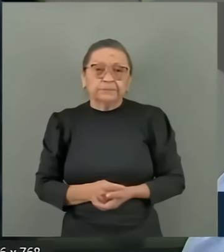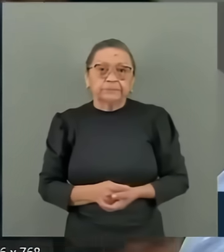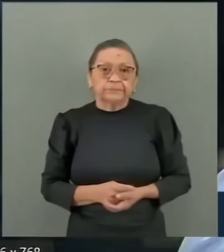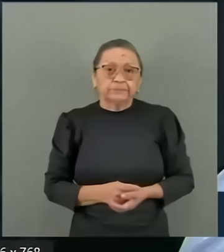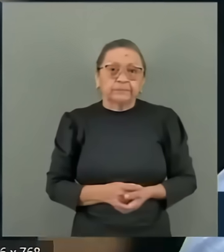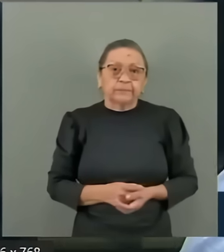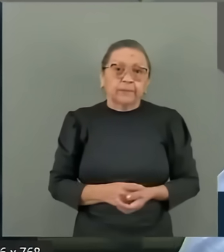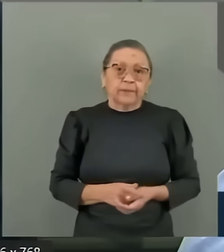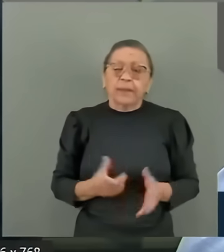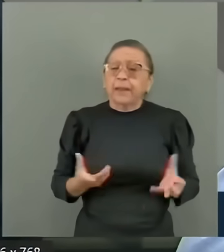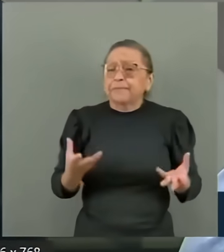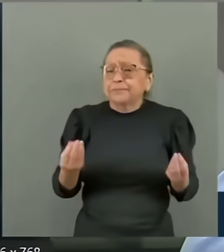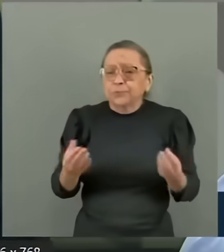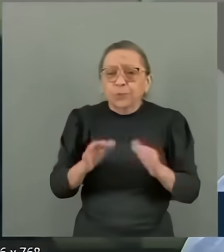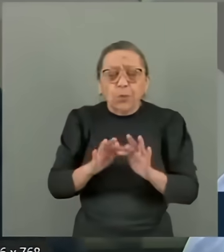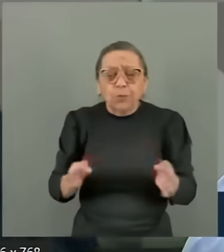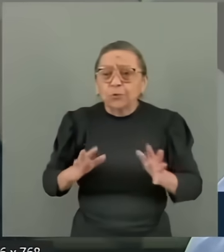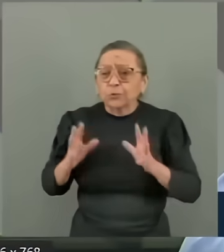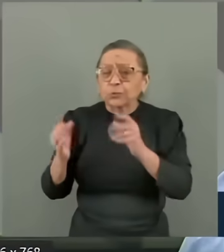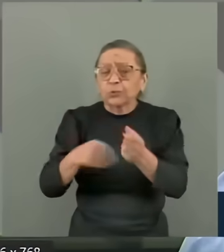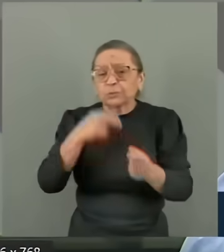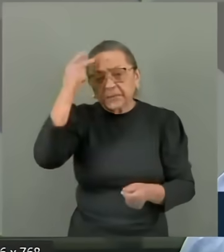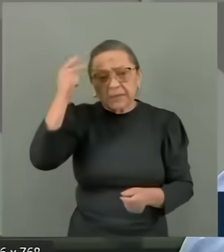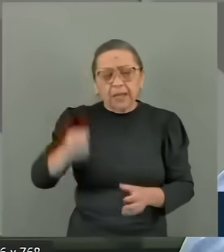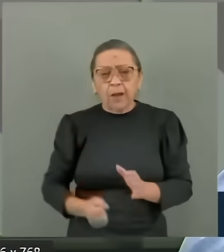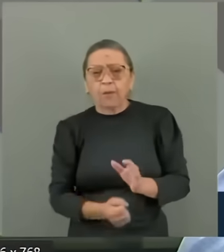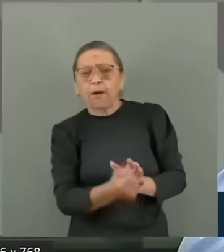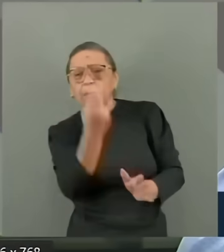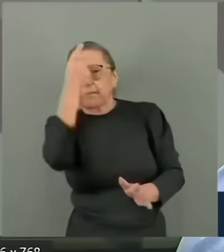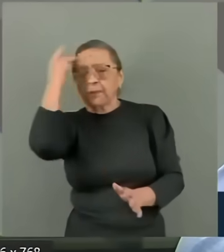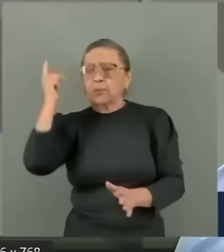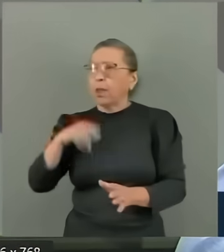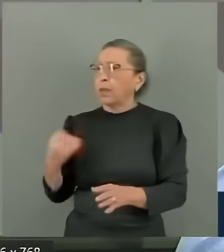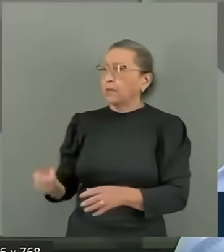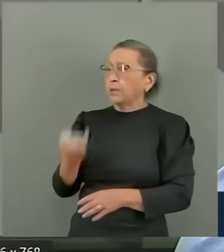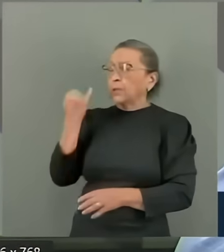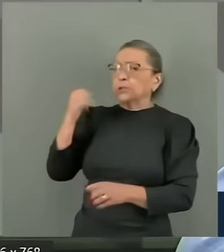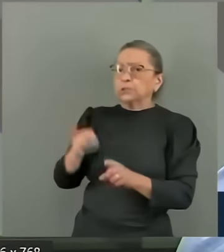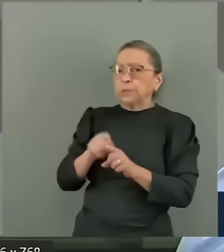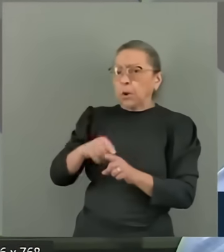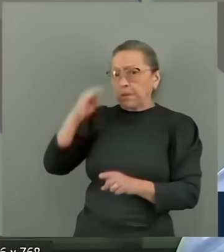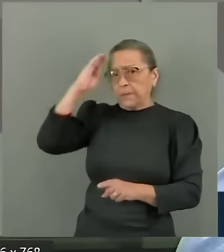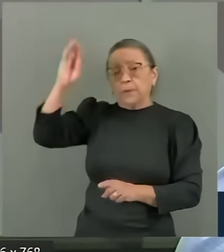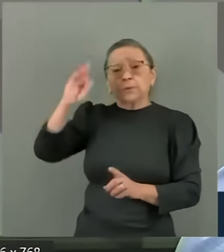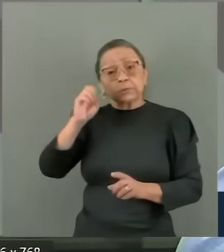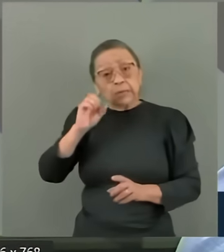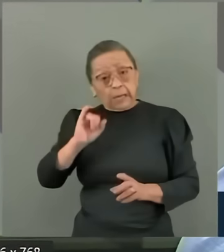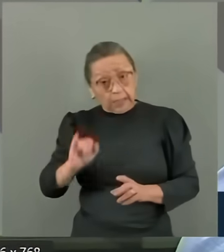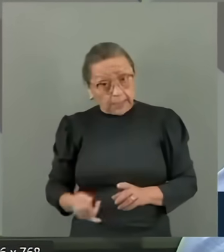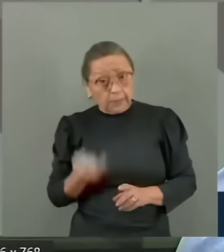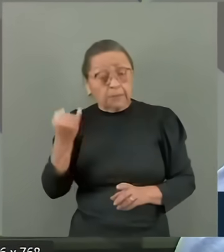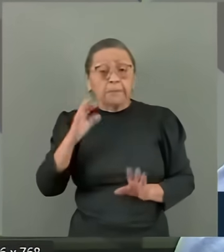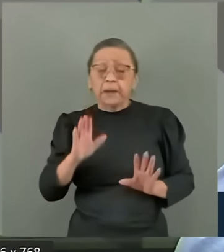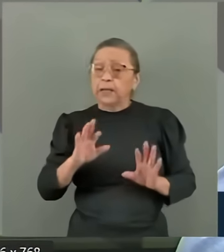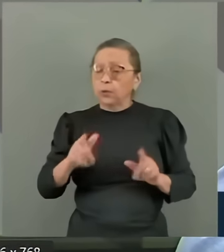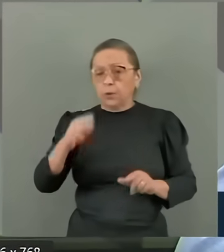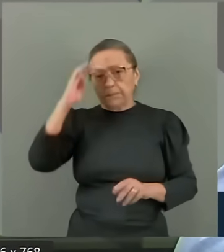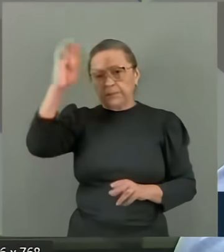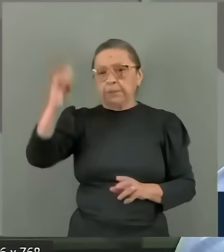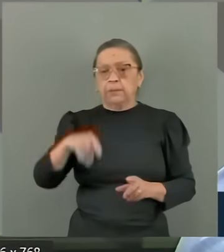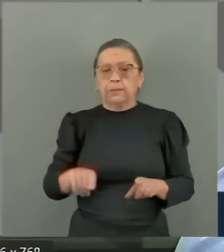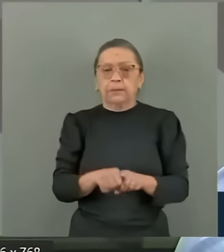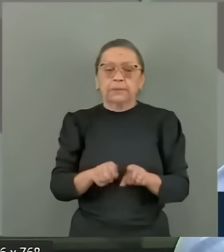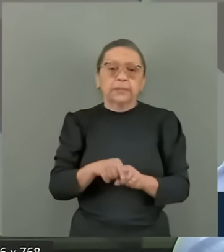É uma coisa muito comum todos acharem que o número da fila é importante e dominante. Ele é importante, mas ele não é dominante. E